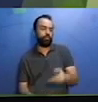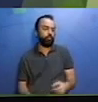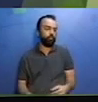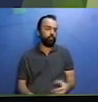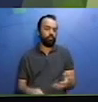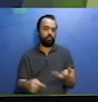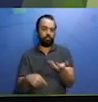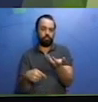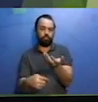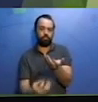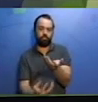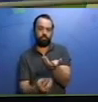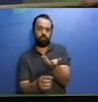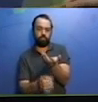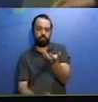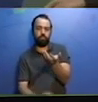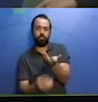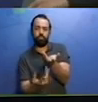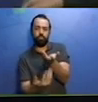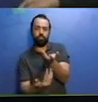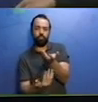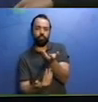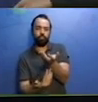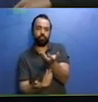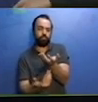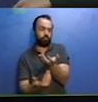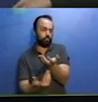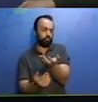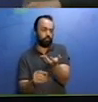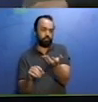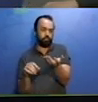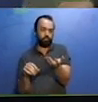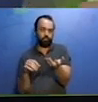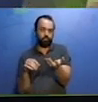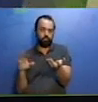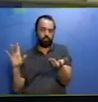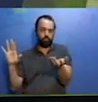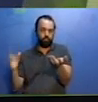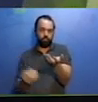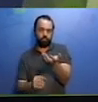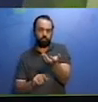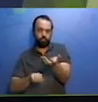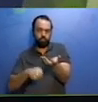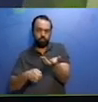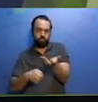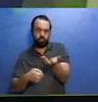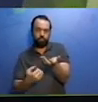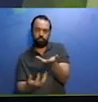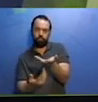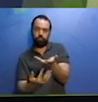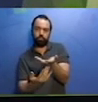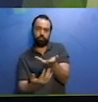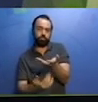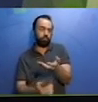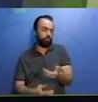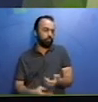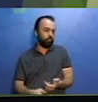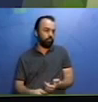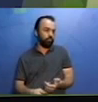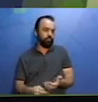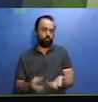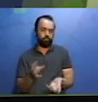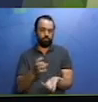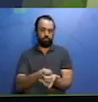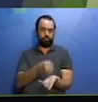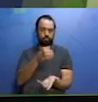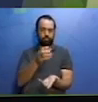bico de Bunsen é esse equipamento que utiliza o gás para produzir a chama, que aquece a mistura que está dentro do